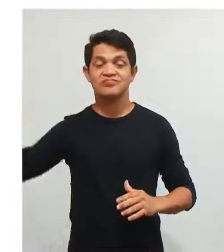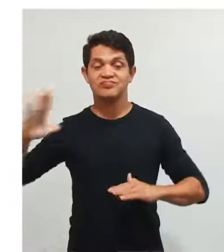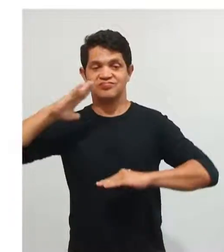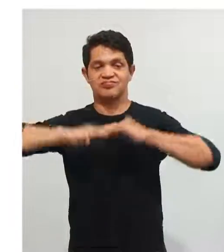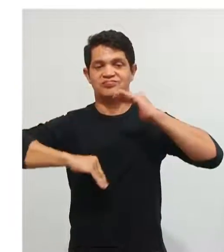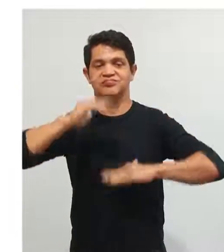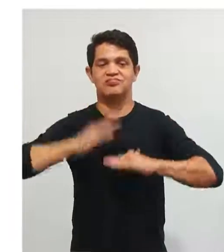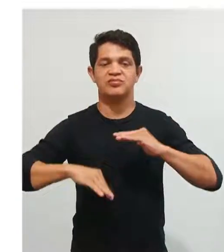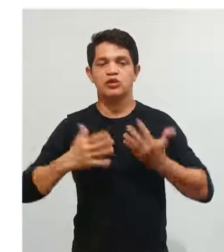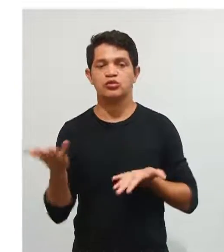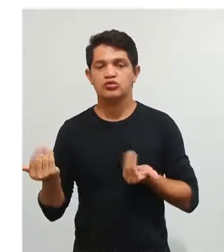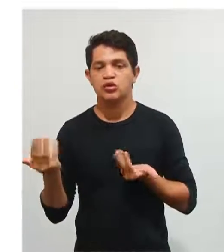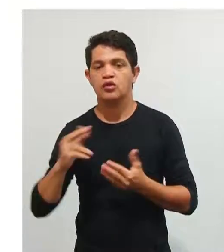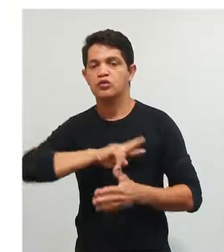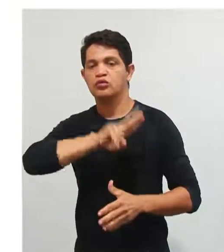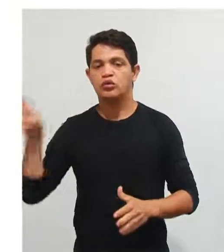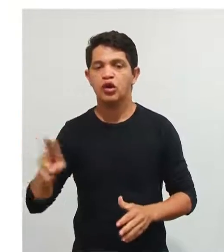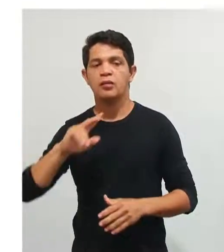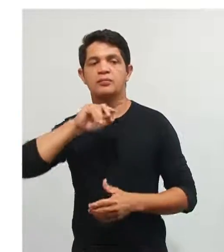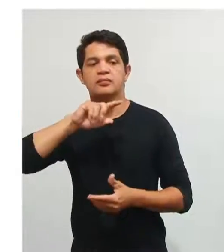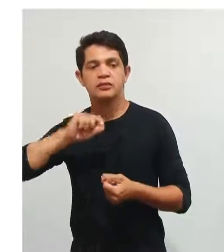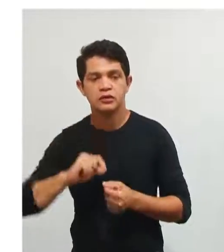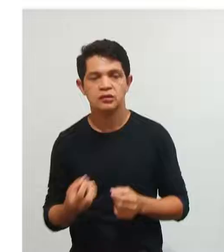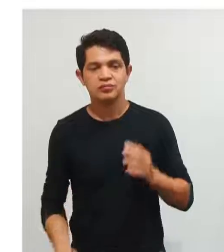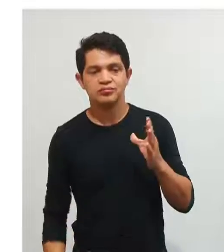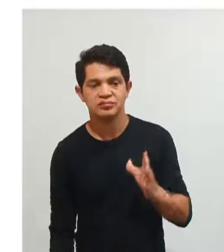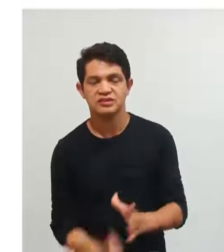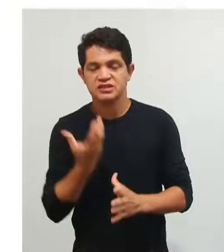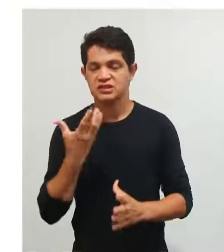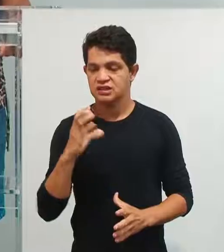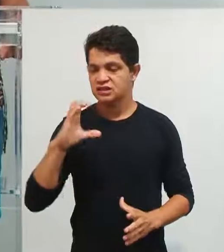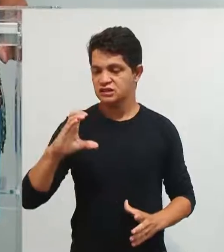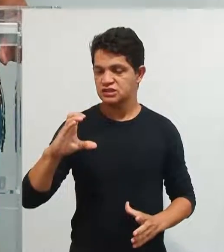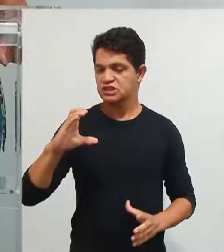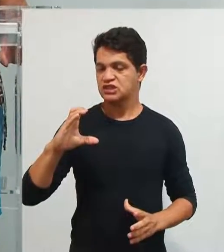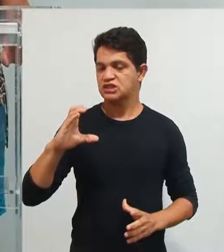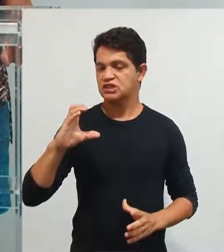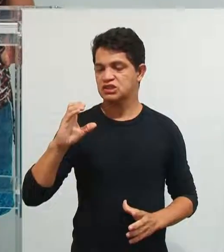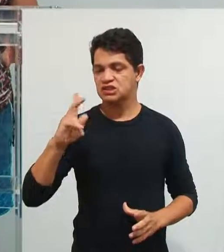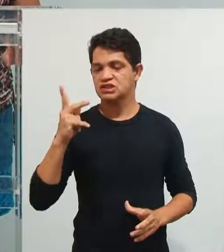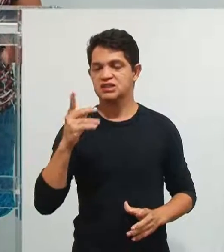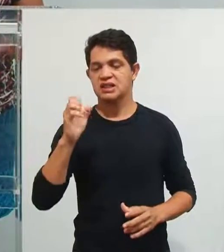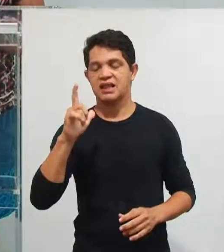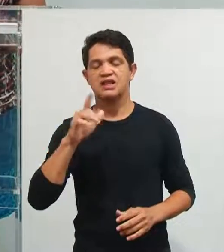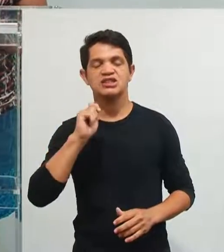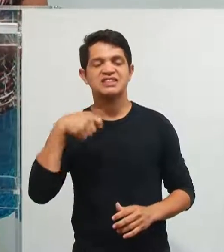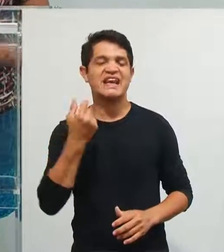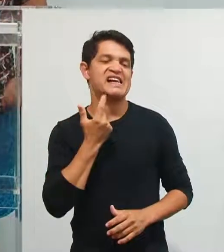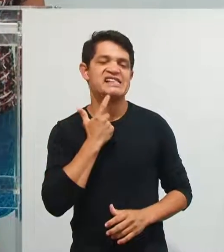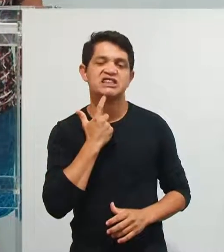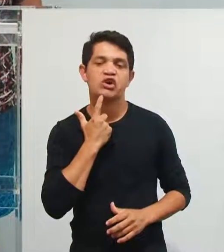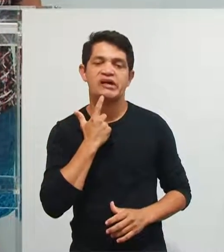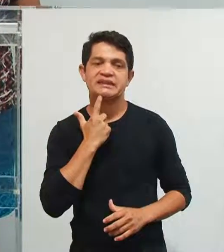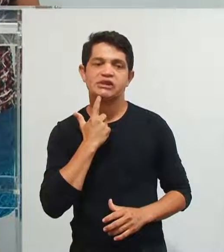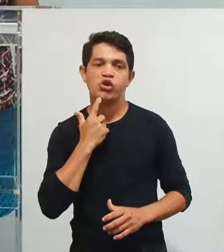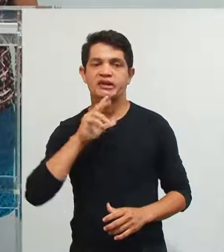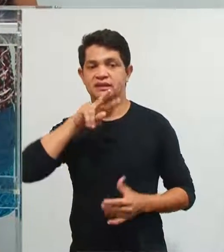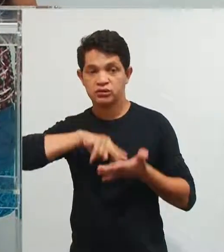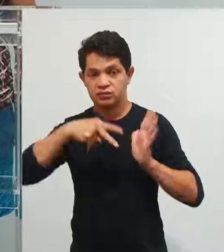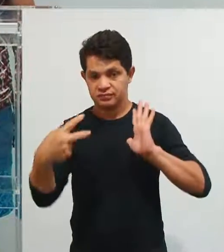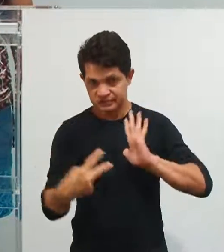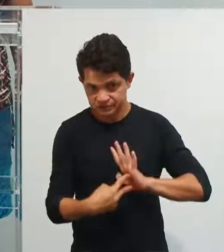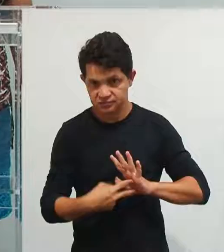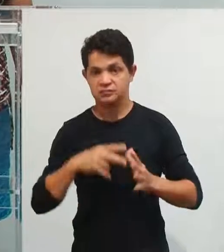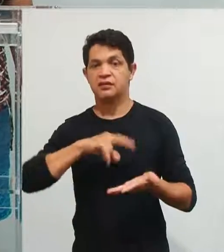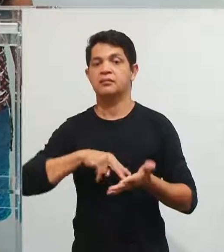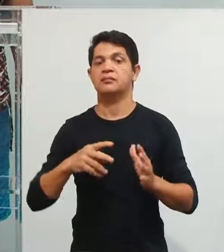do público. O que são sucessos chicletes? Sucesso chiclete é aquele sucesso que você